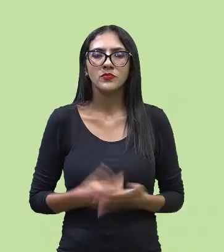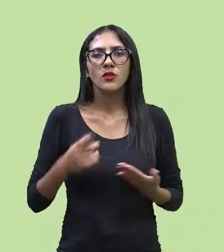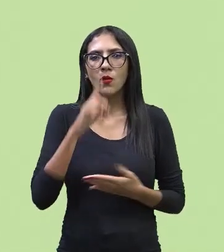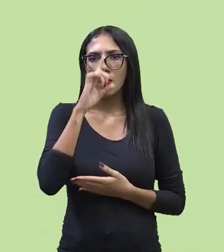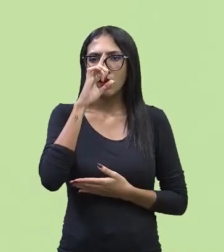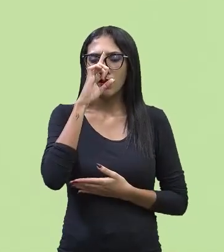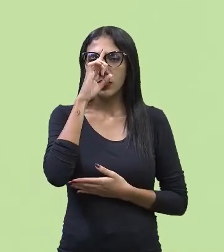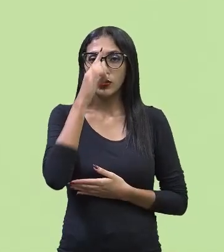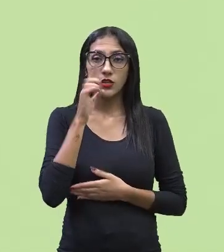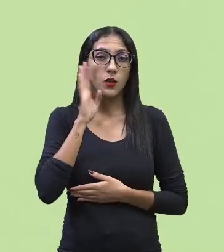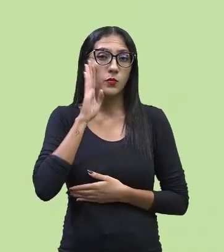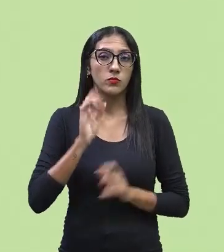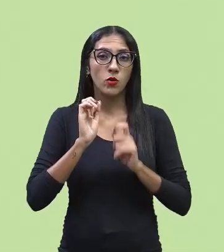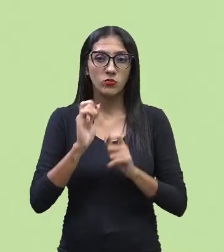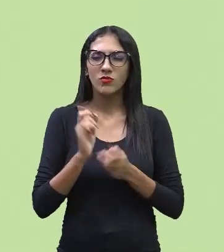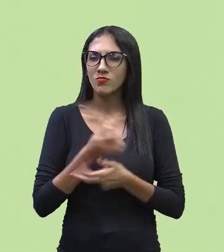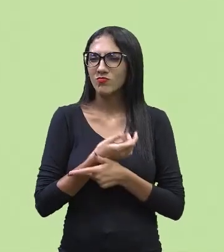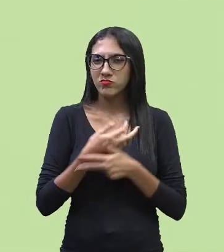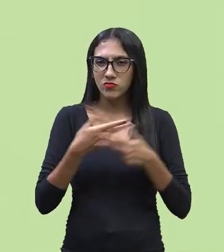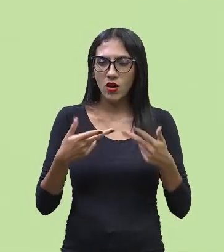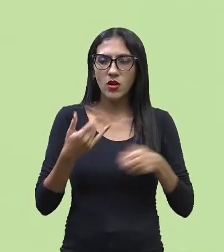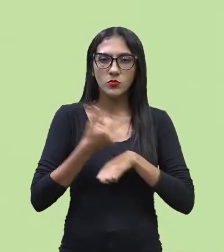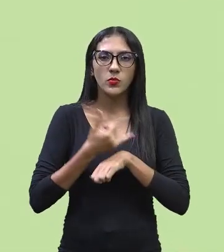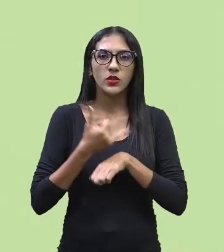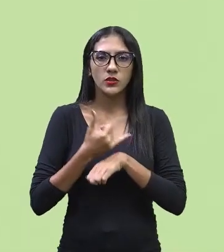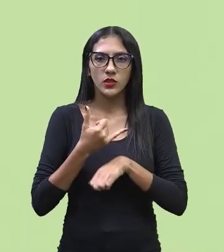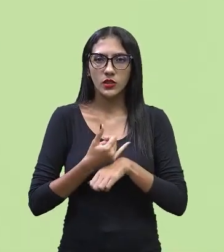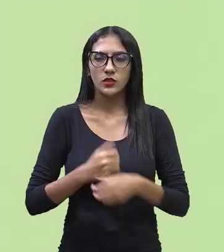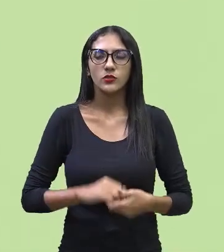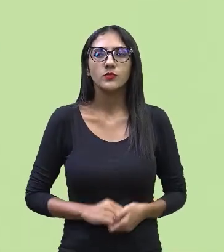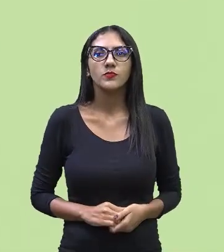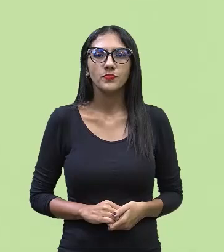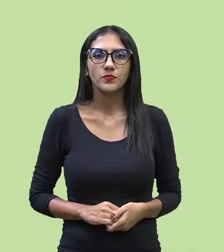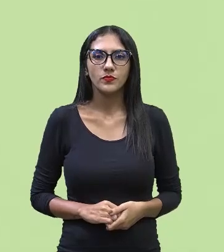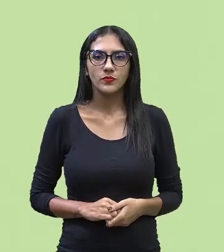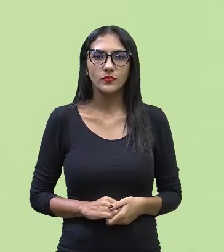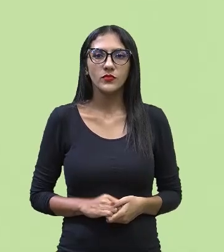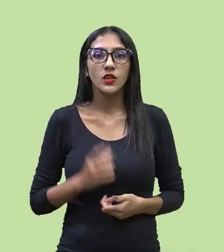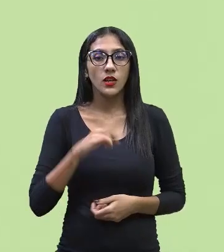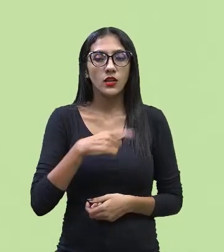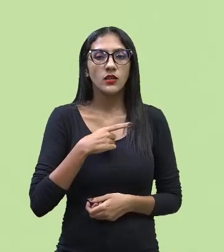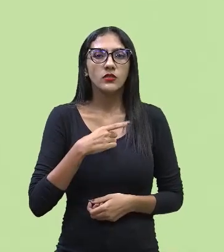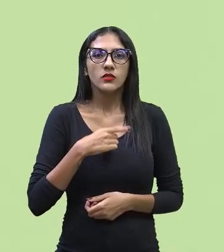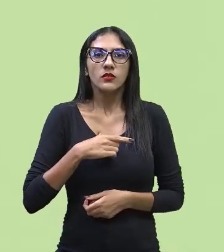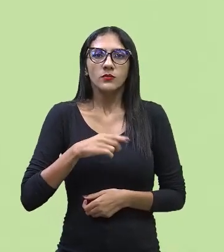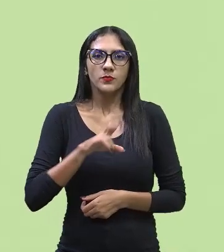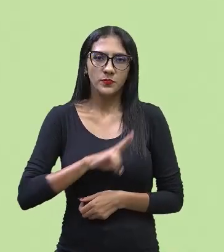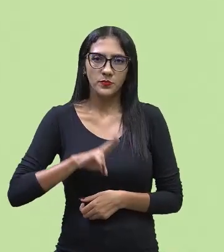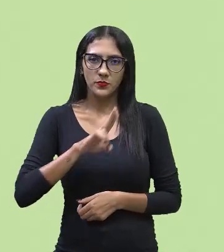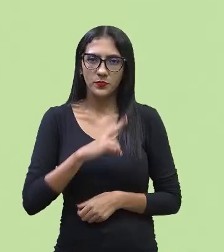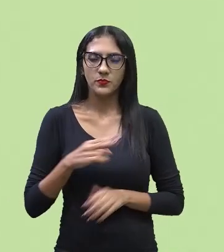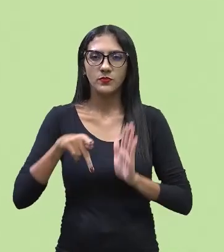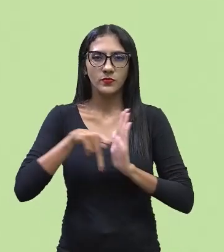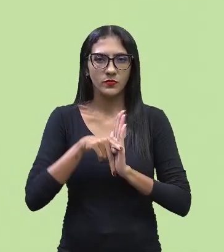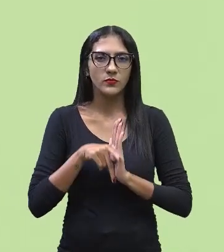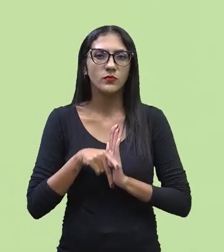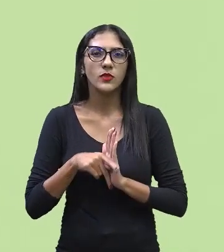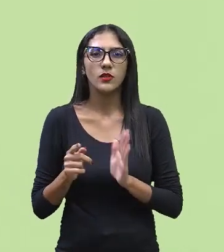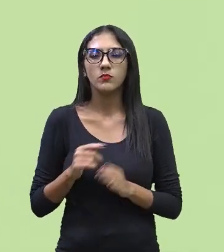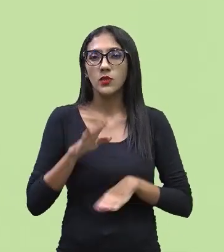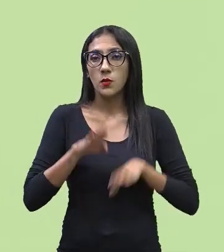com o alumínio, com o ferro, com o cobre e com boa parte dos metais. Eles são, né, retirados, removidos